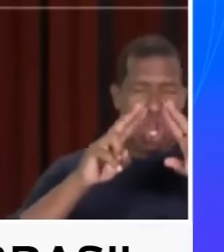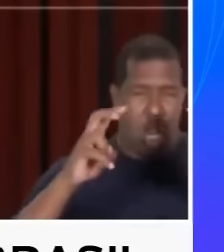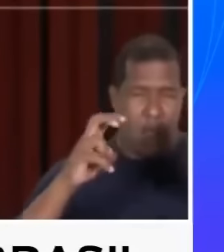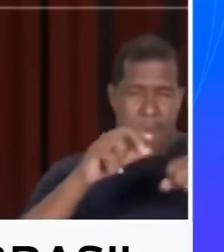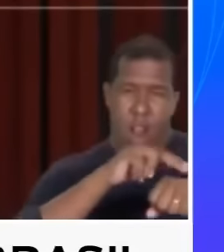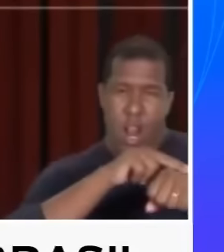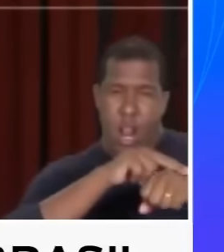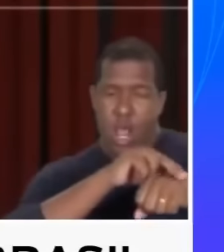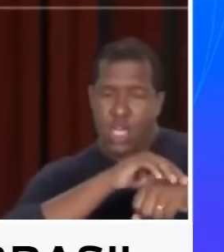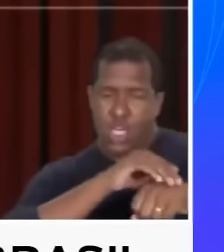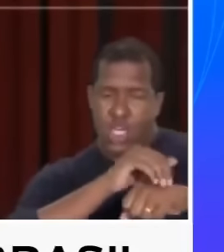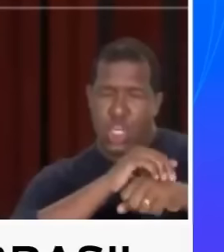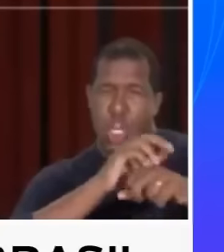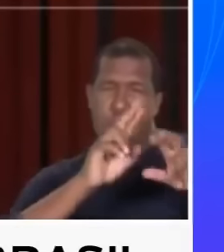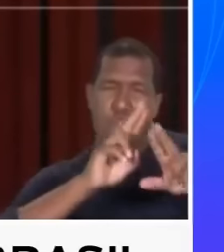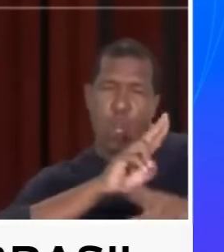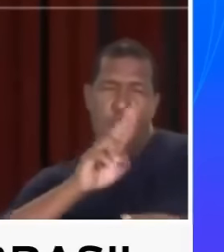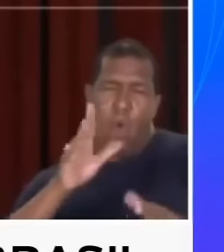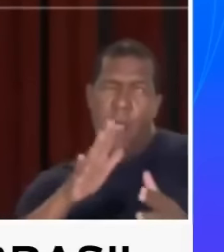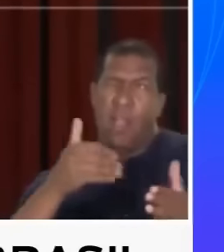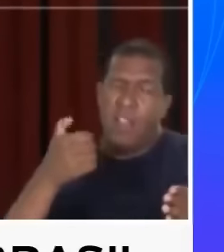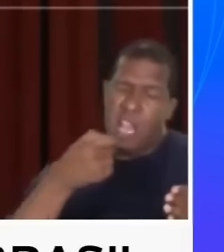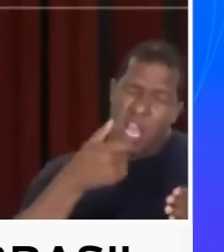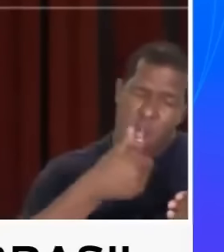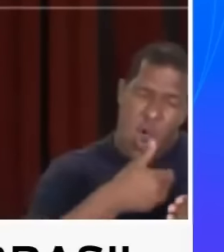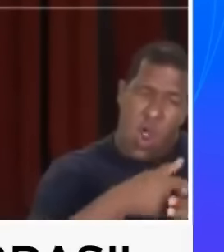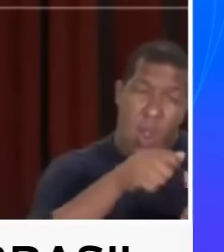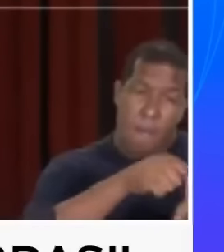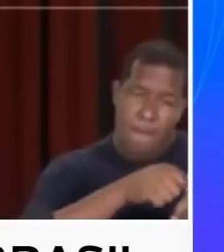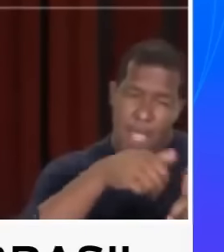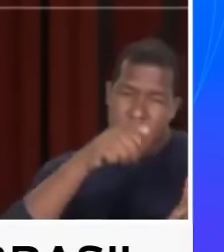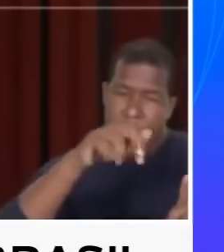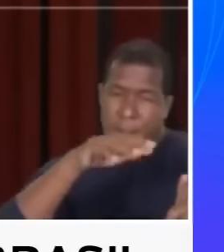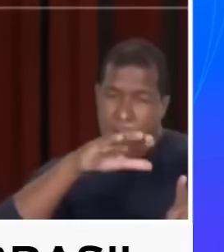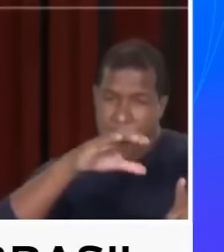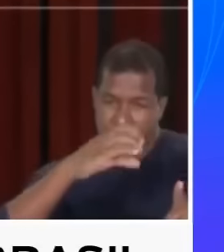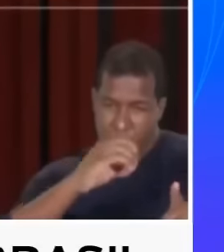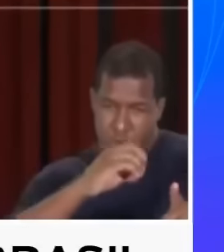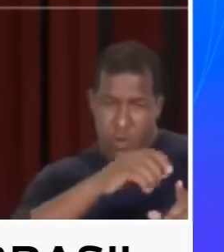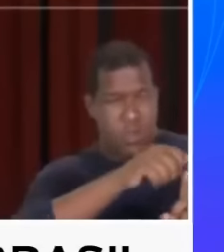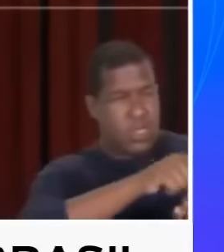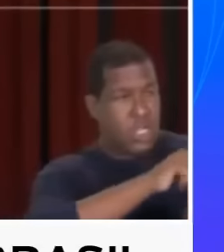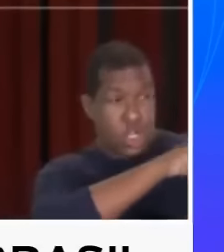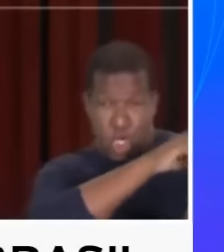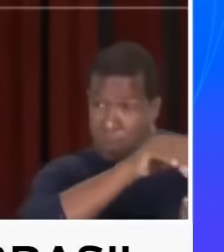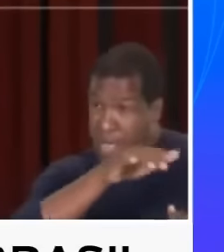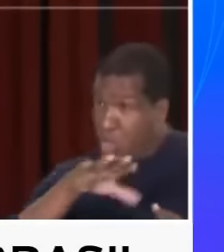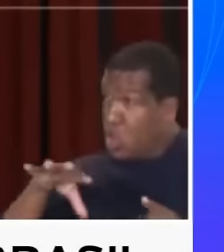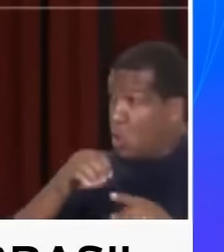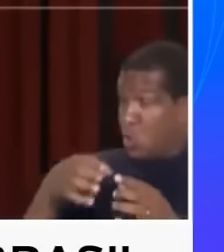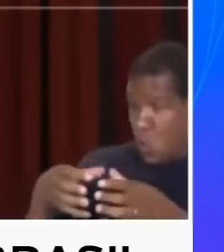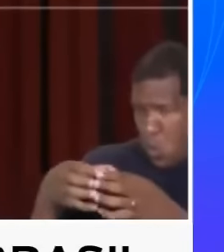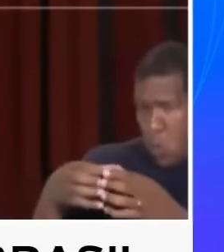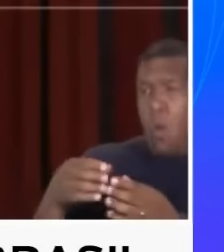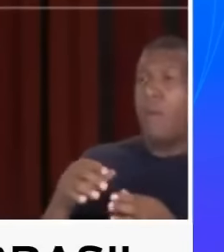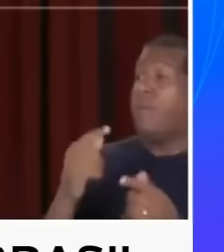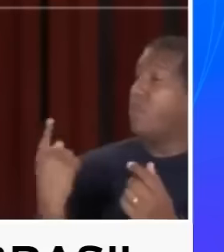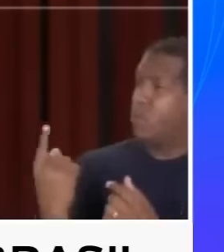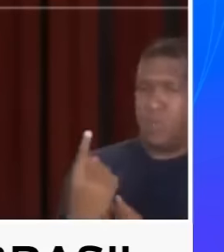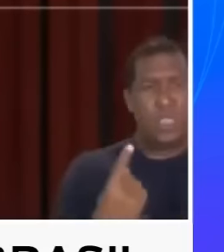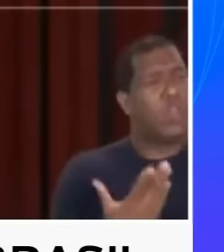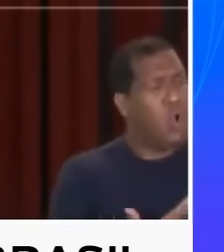15 dias atrás em meados de Agosto a plataforma de Elon musk havia fechado os seus escritórios no país